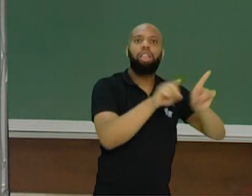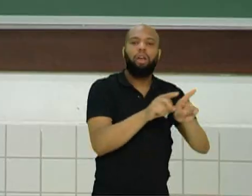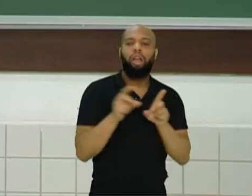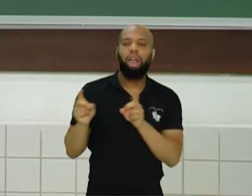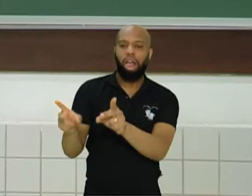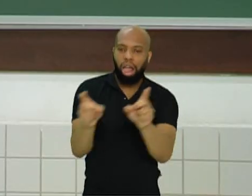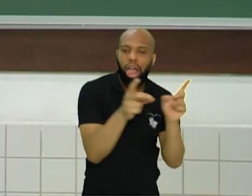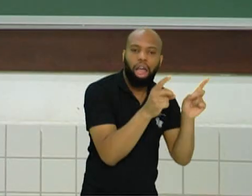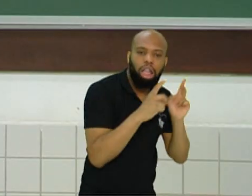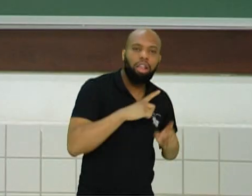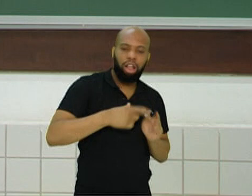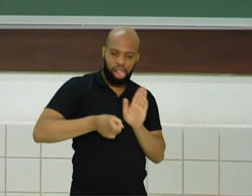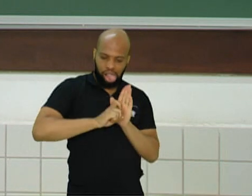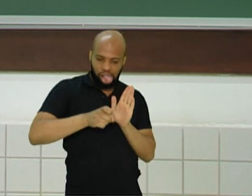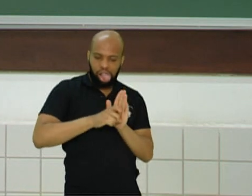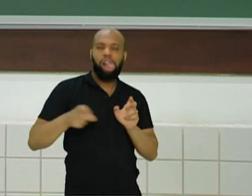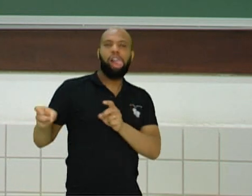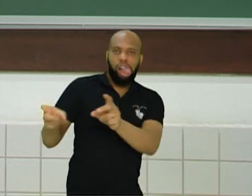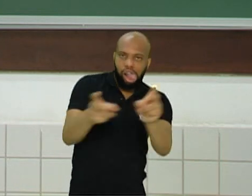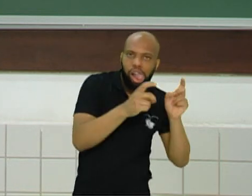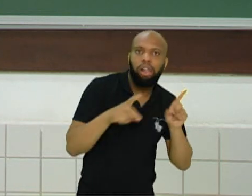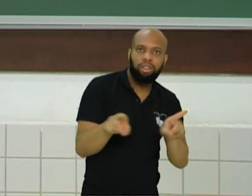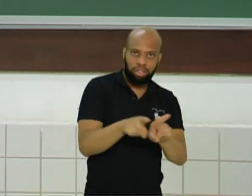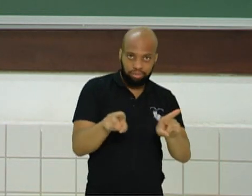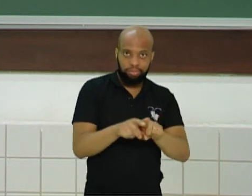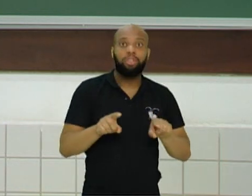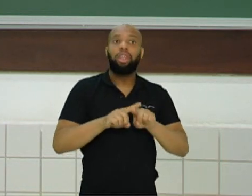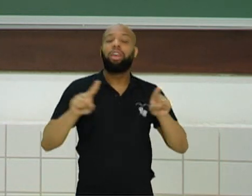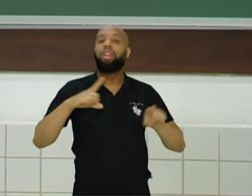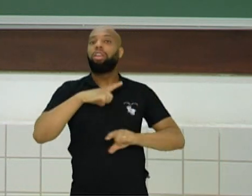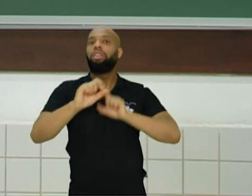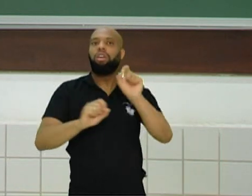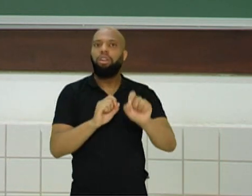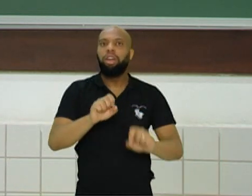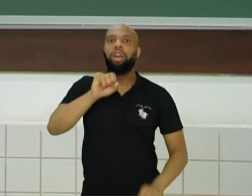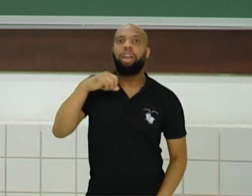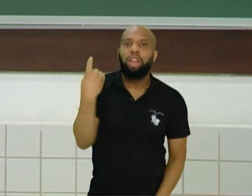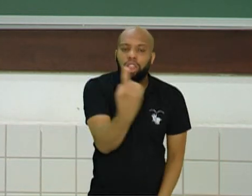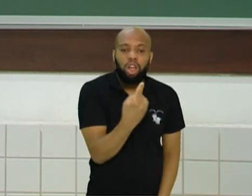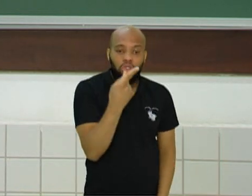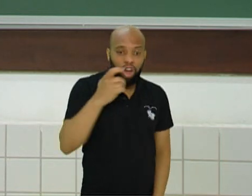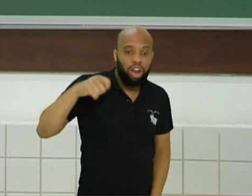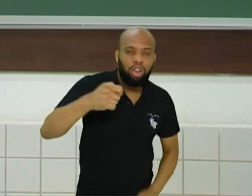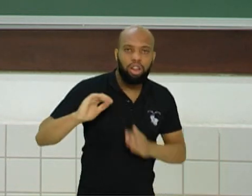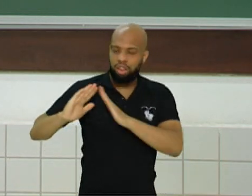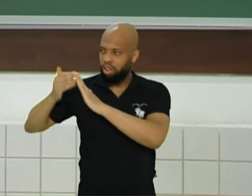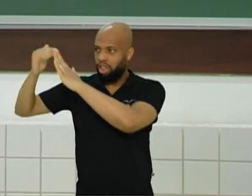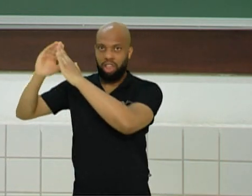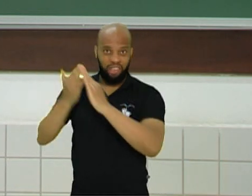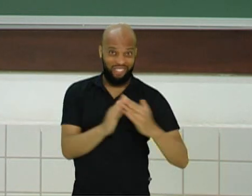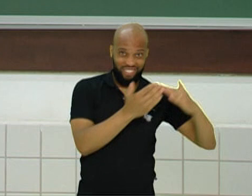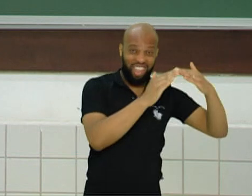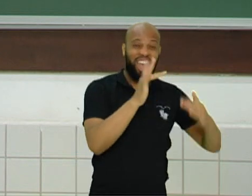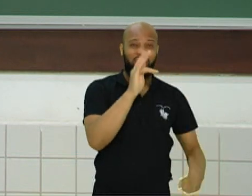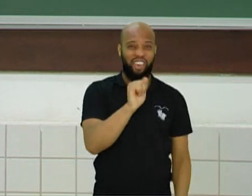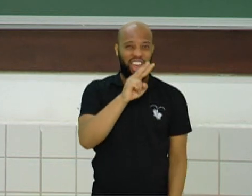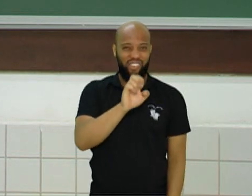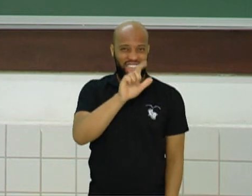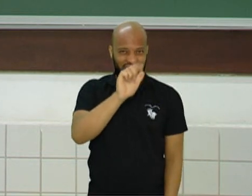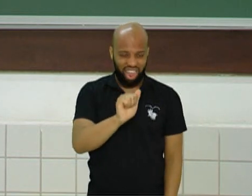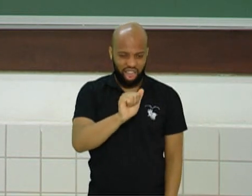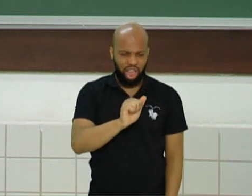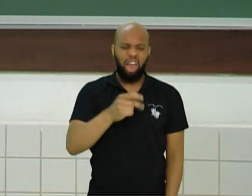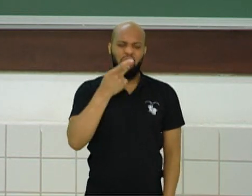drogas, mas a gente não pode deixar de falar que, quando a gente fala em favela, nós não podemos generalizar